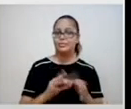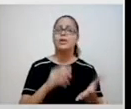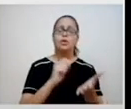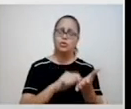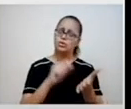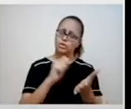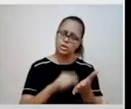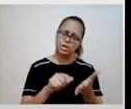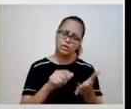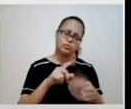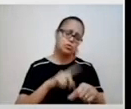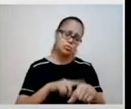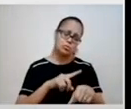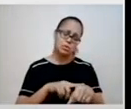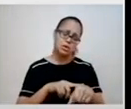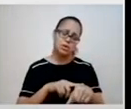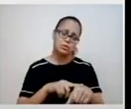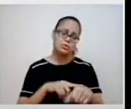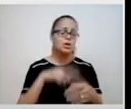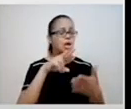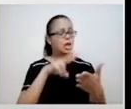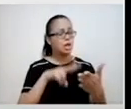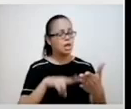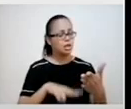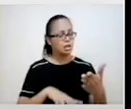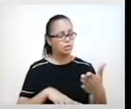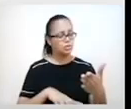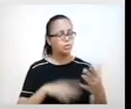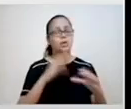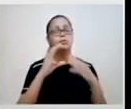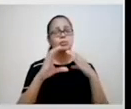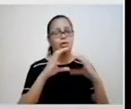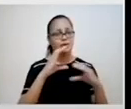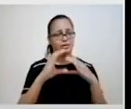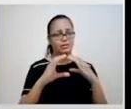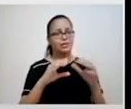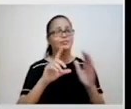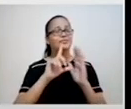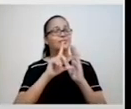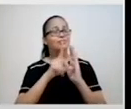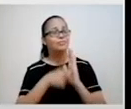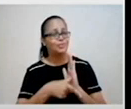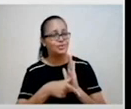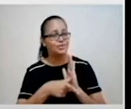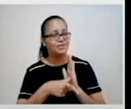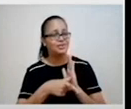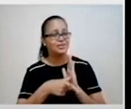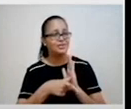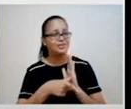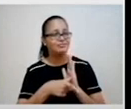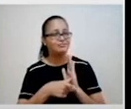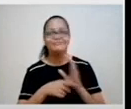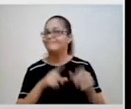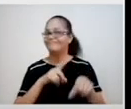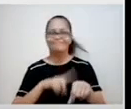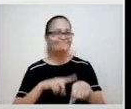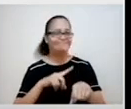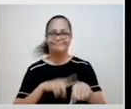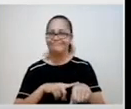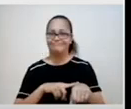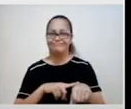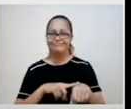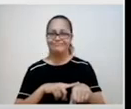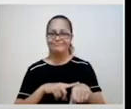momento e a leitura, a minha comunicação, ela vai acontecer depois. A leitura desse texto não vai ser no mesmo momento. Eu não